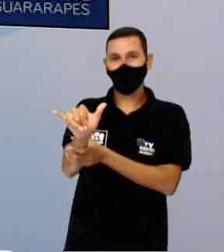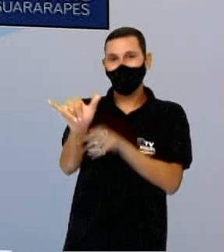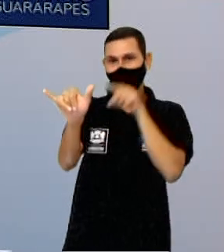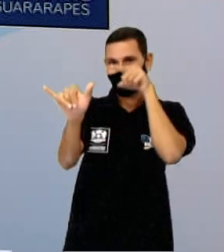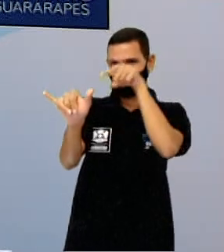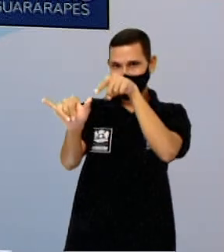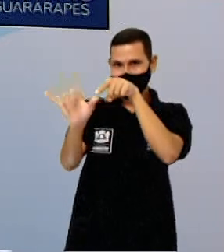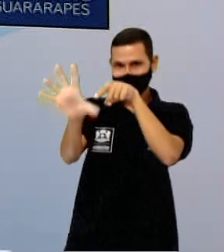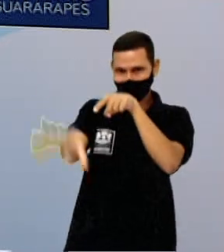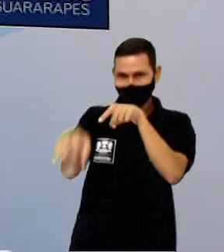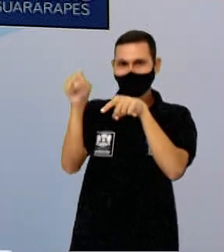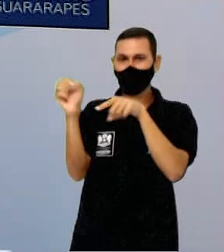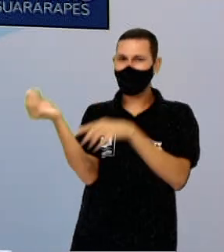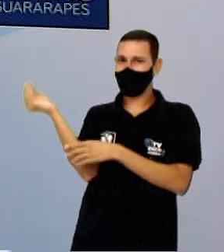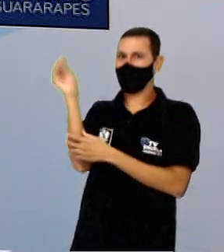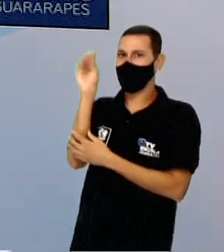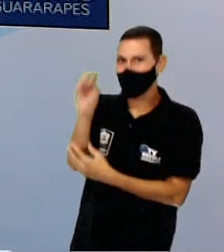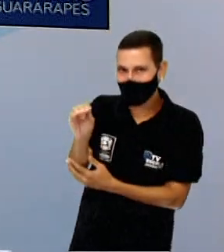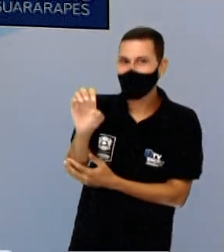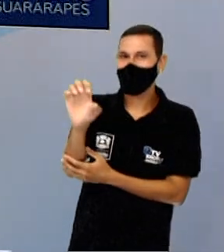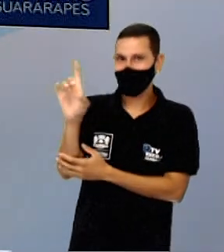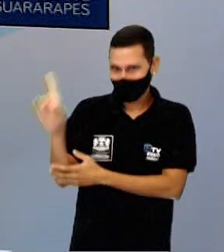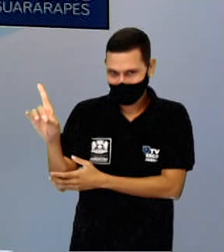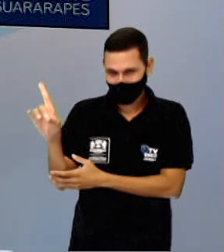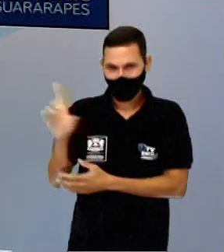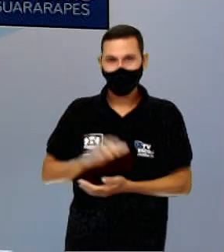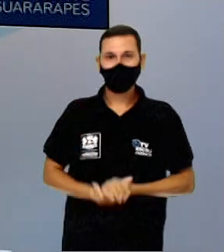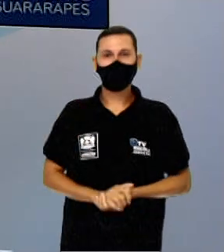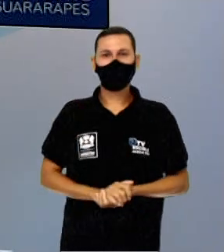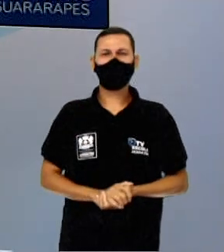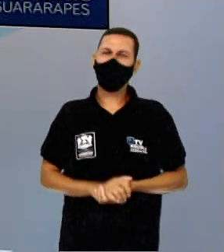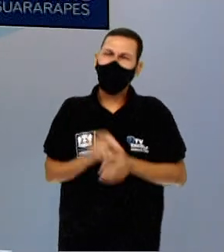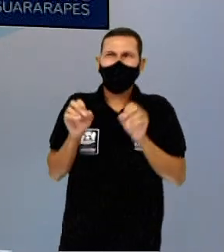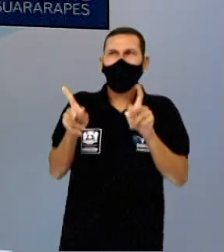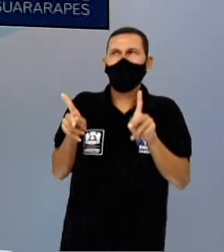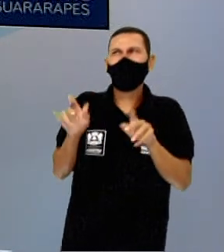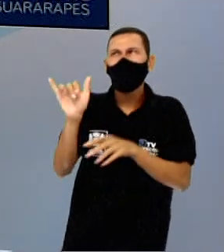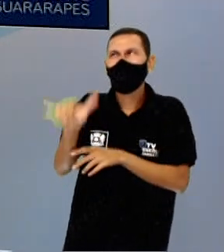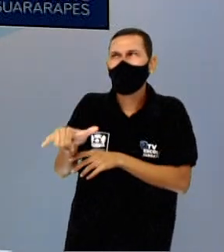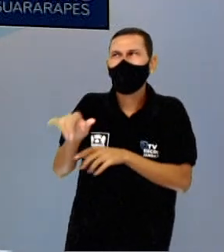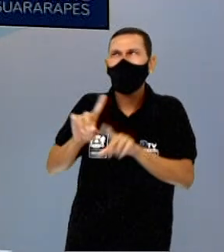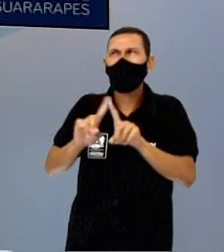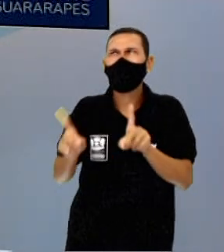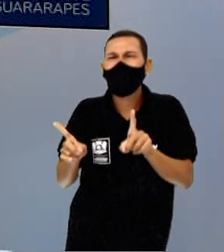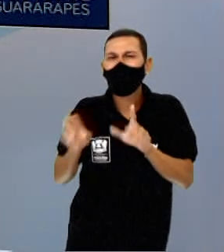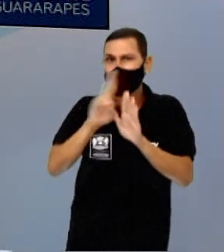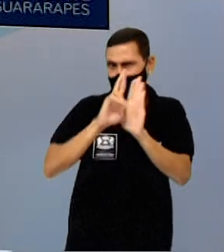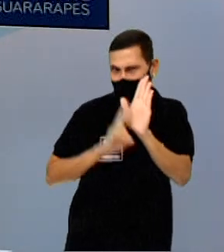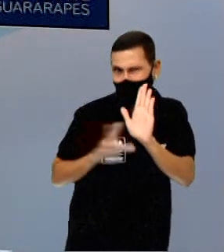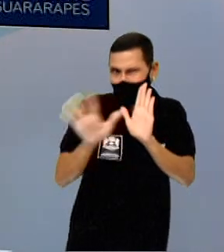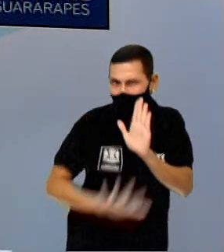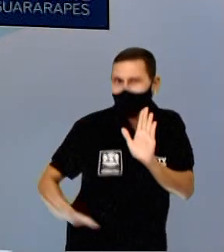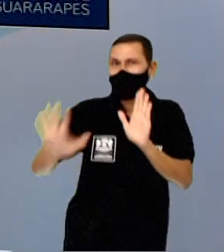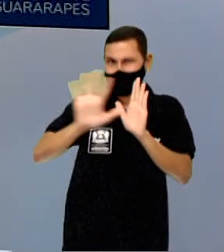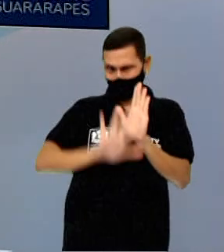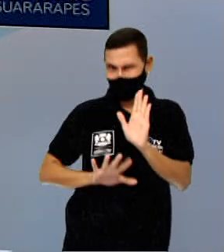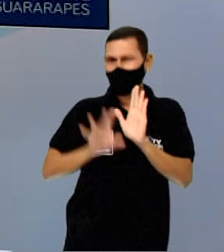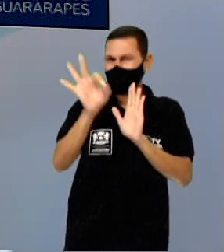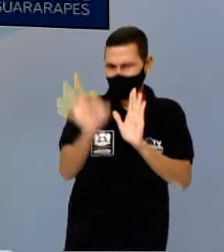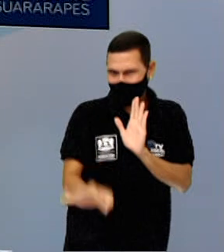Y e coloco o ED. Mas, professor, certo, isso aí é com Y. Mas a regra geral é essa? Você